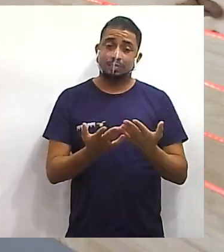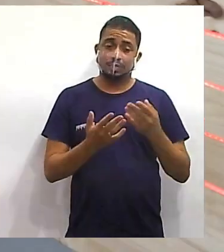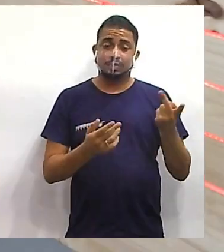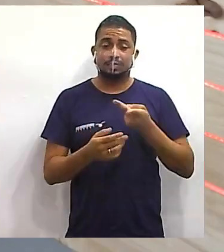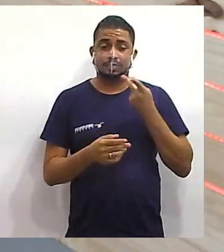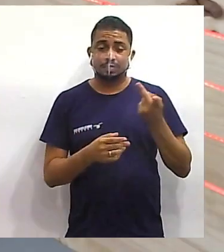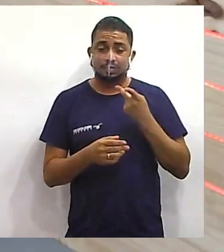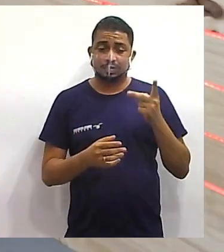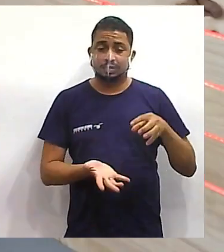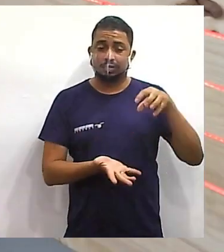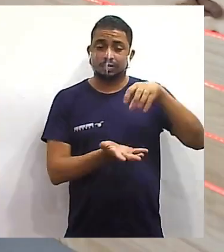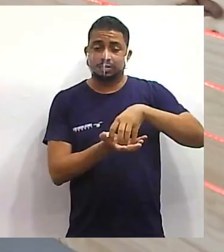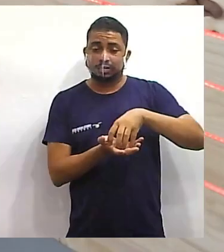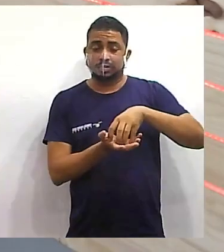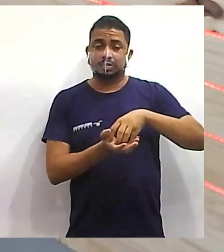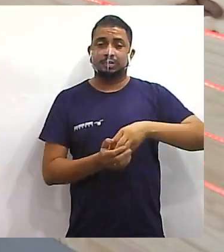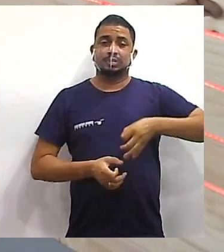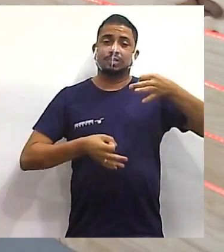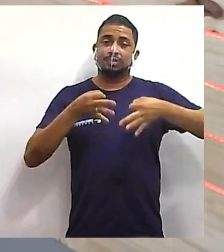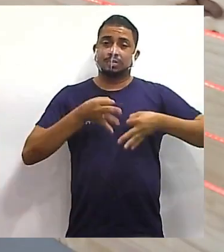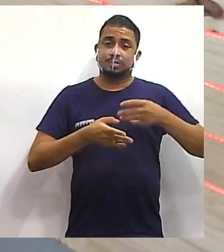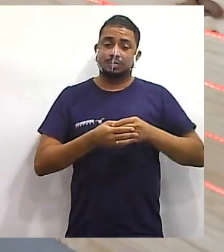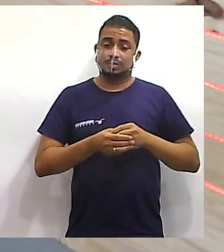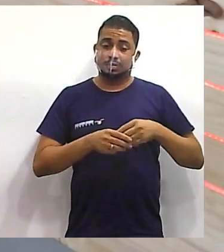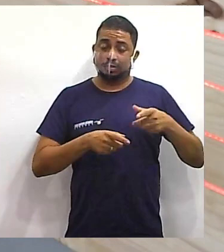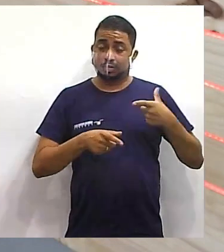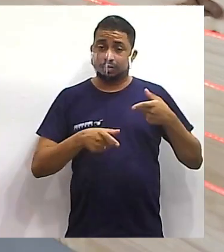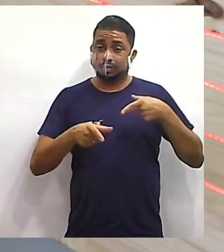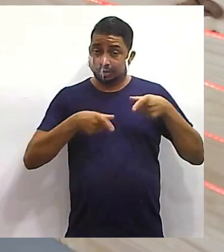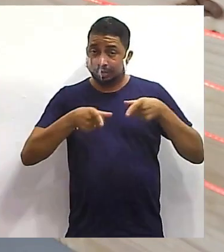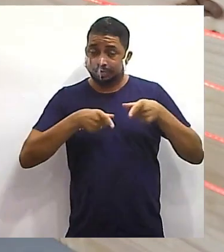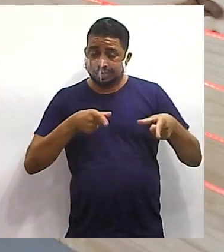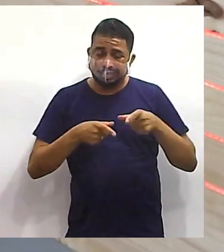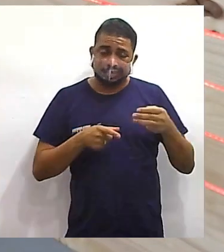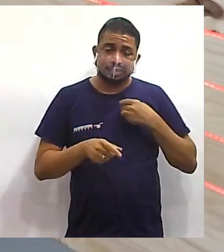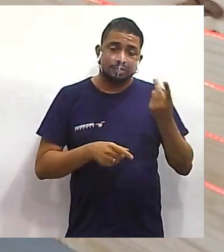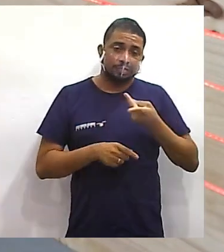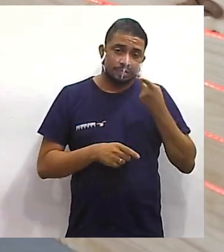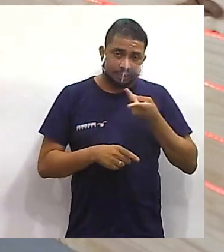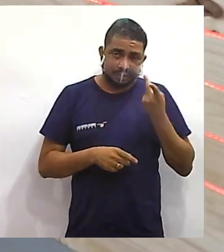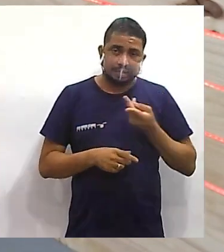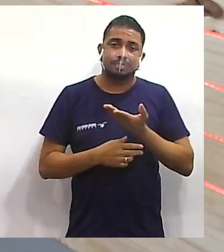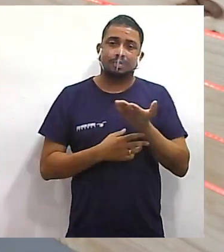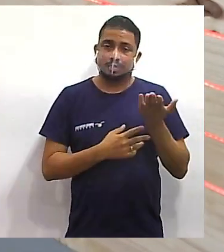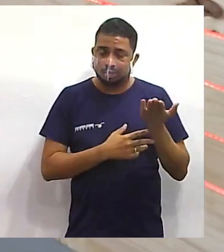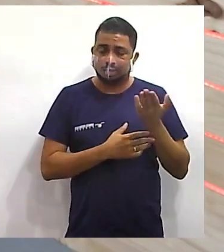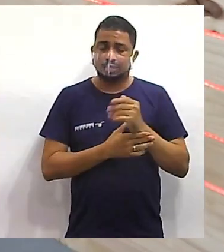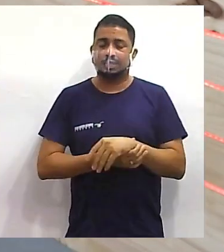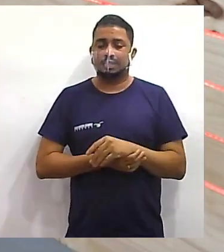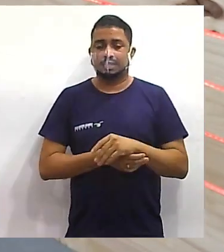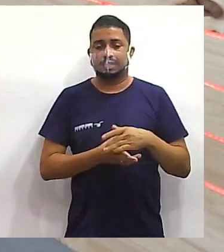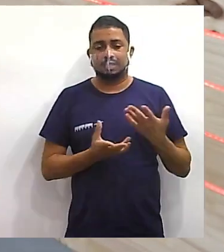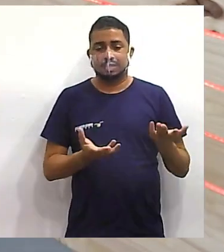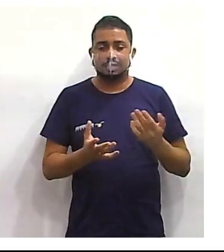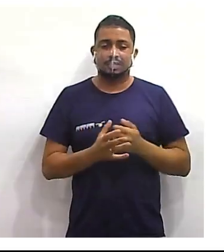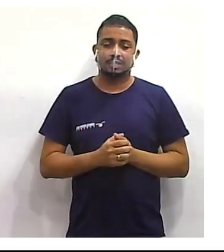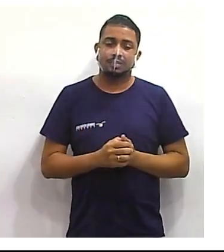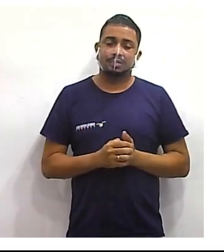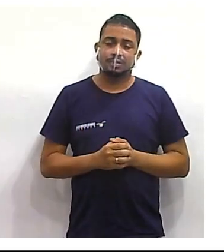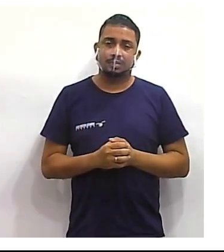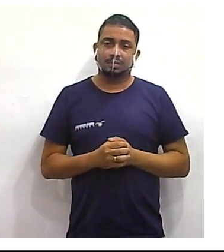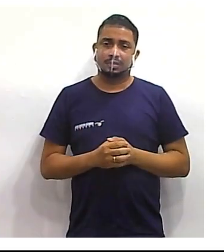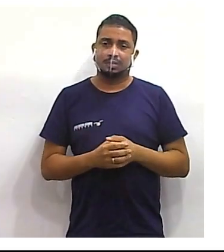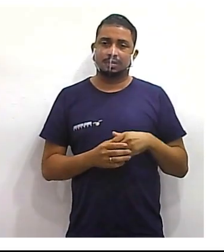falar da unidade executora, como eu falei para vocês, ela é, vamos dizer,